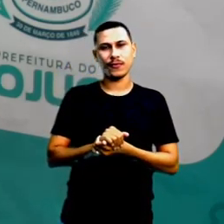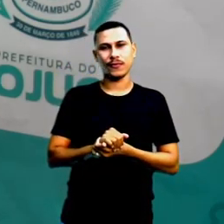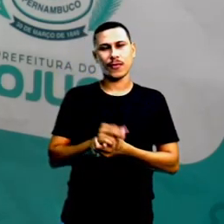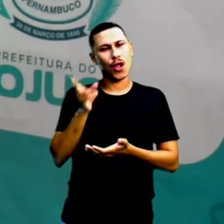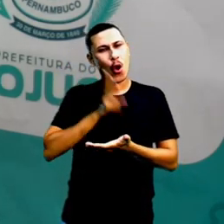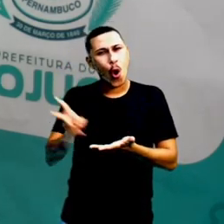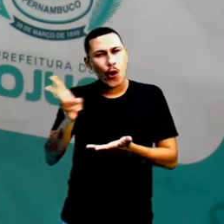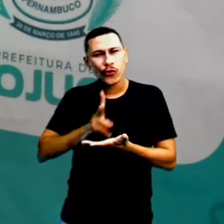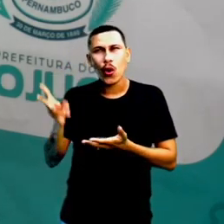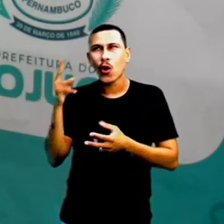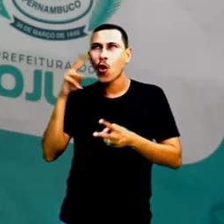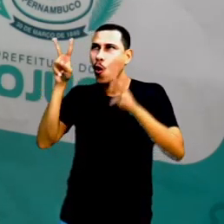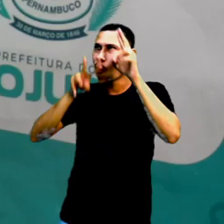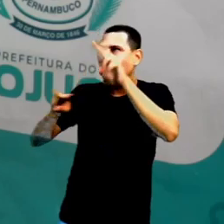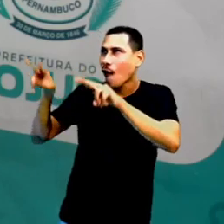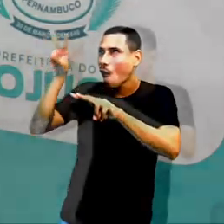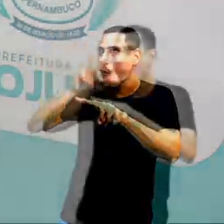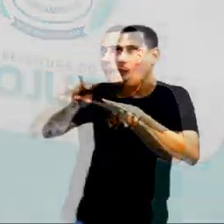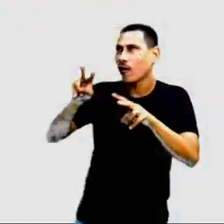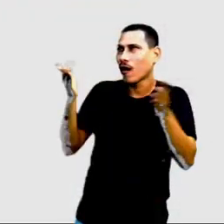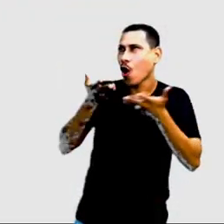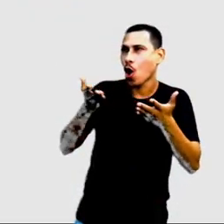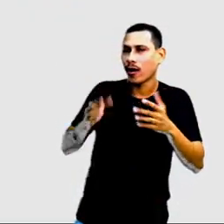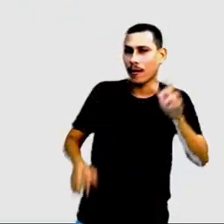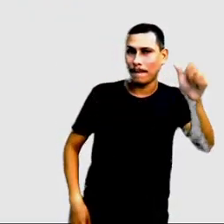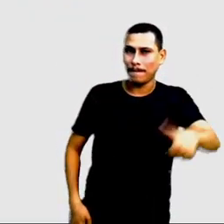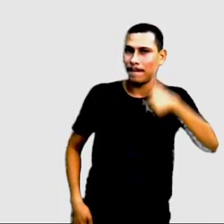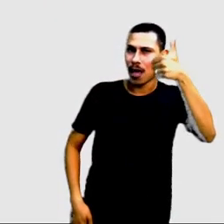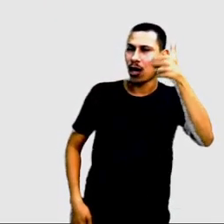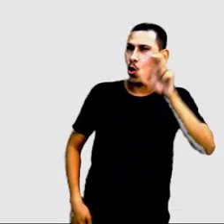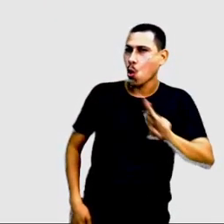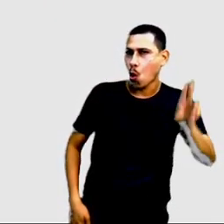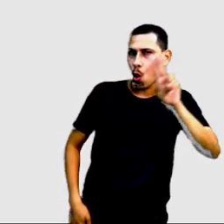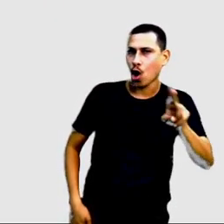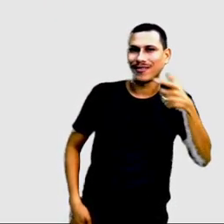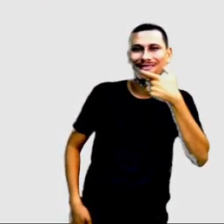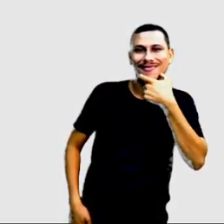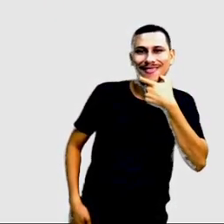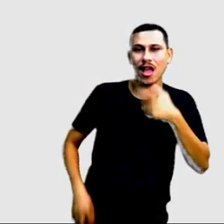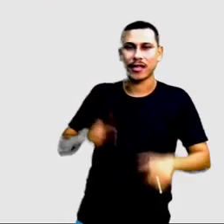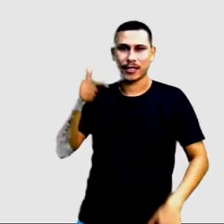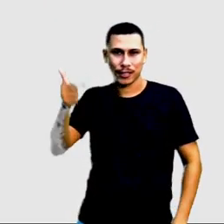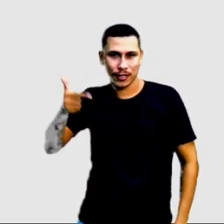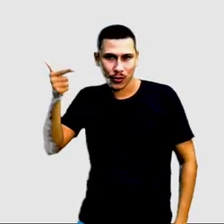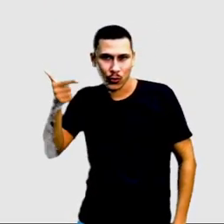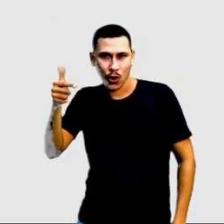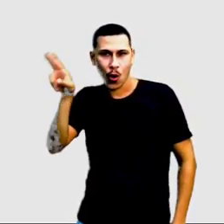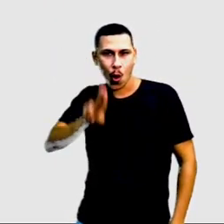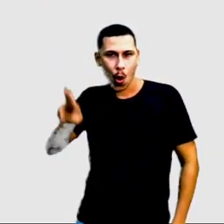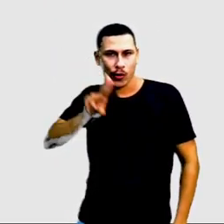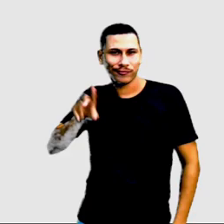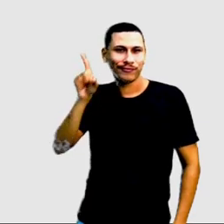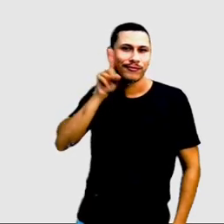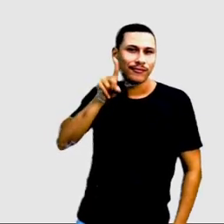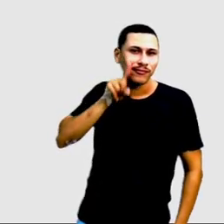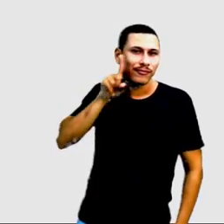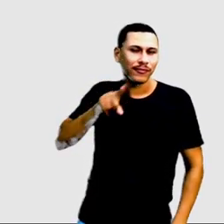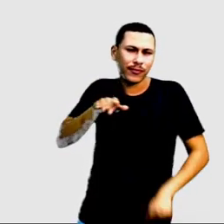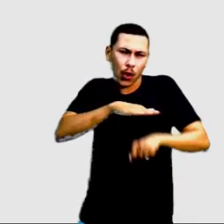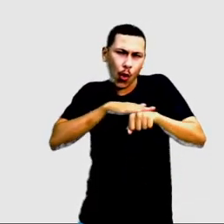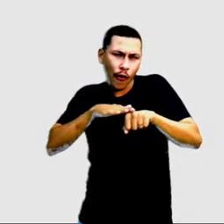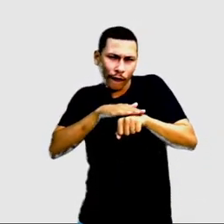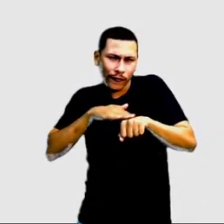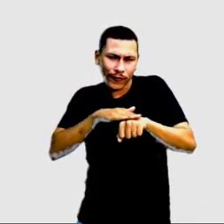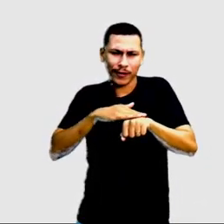Continuando, nós temos aqui o Schwen e temos o chat, que vai ser para as conversas que